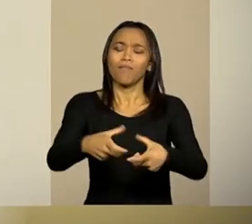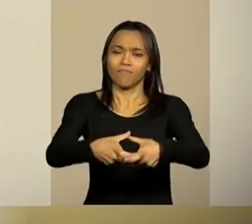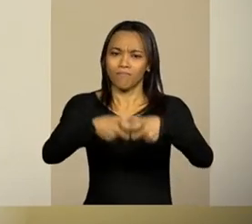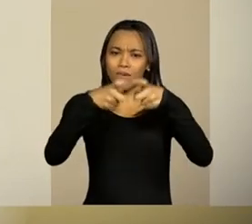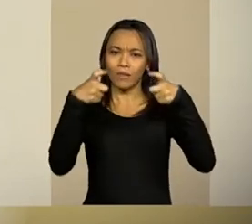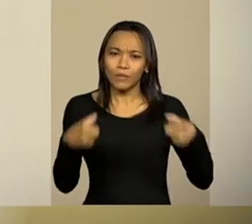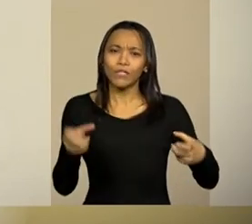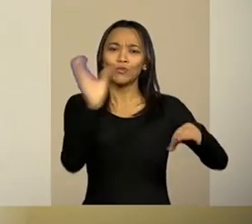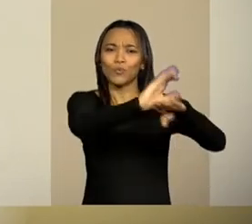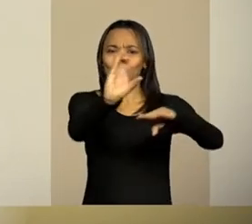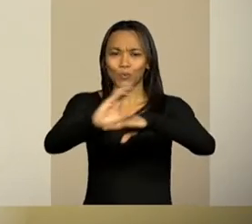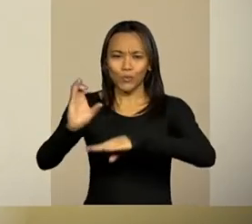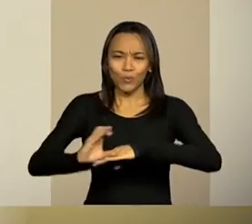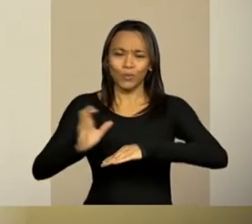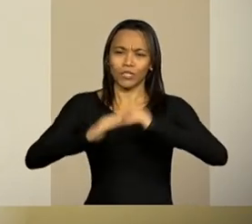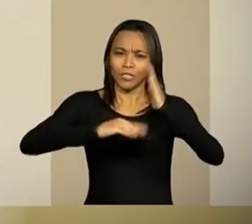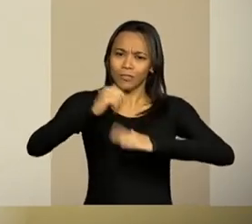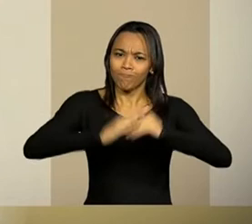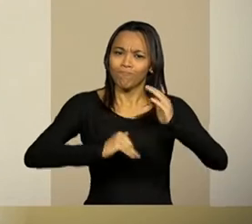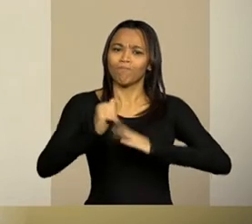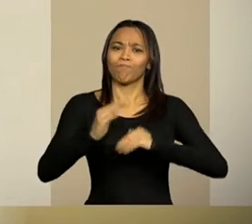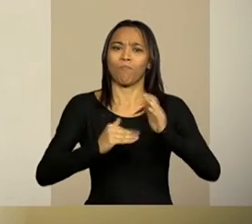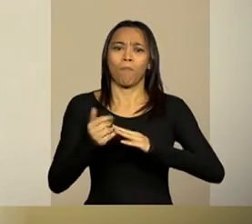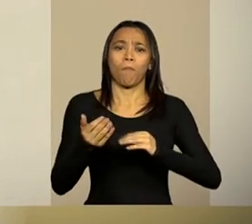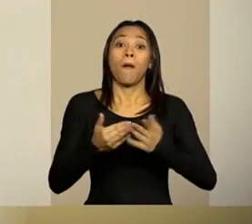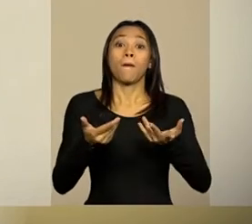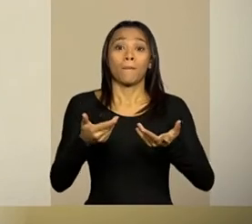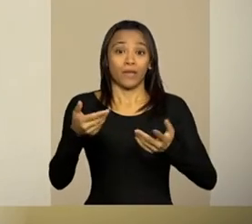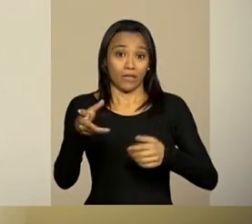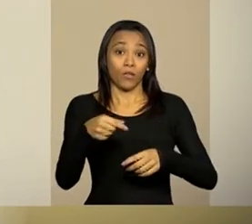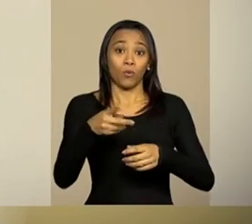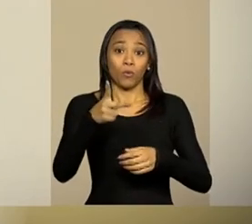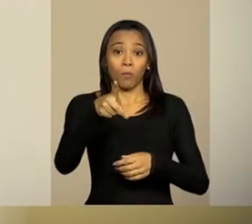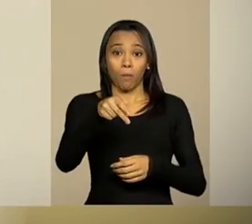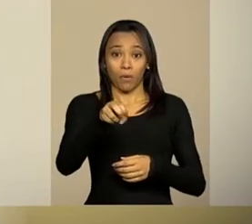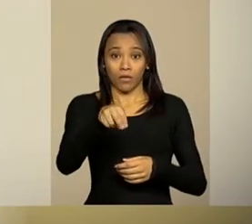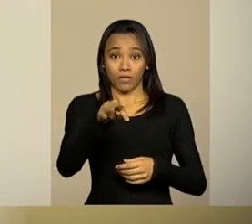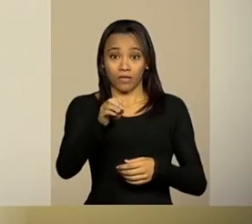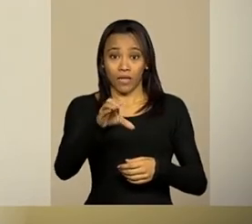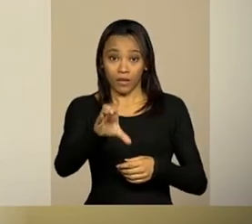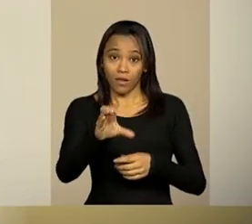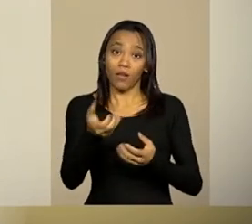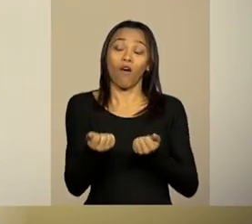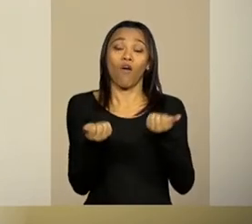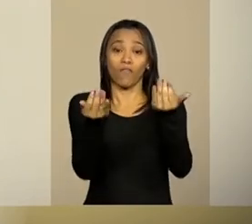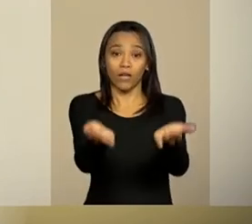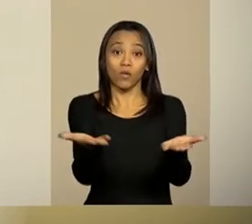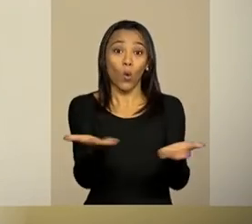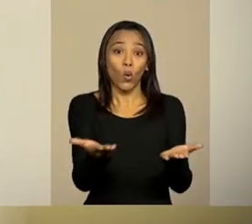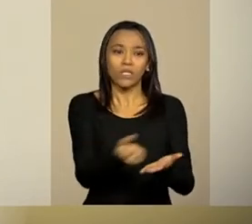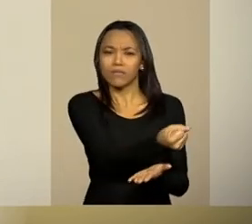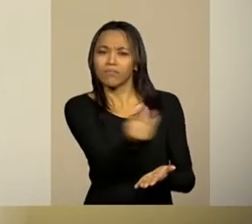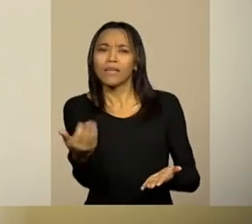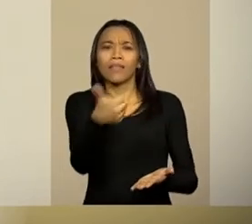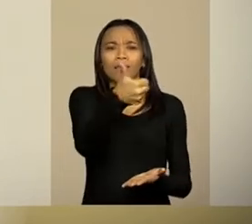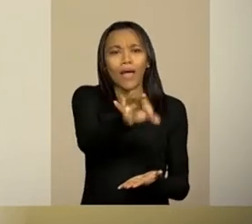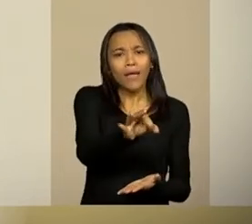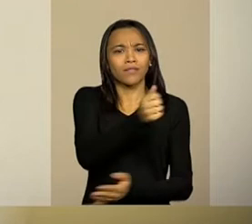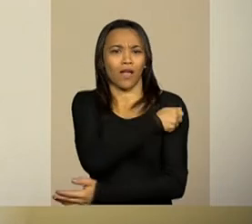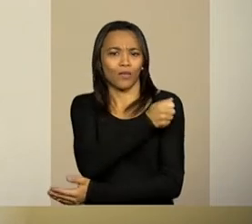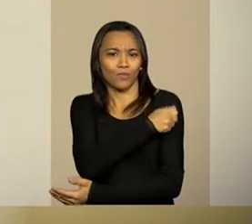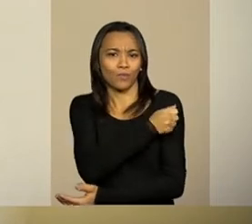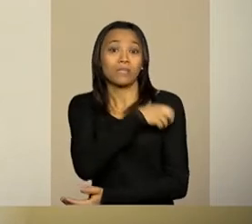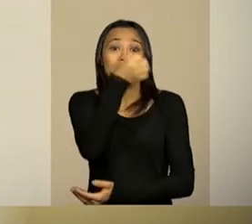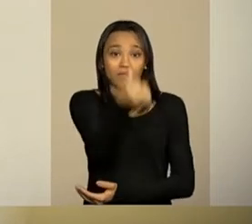maioria nos cursos de qualificação profissional que o Pronatec oferece hoje seis em cada dez alunos